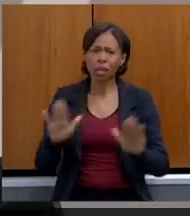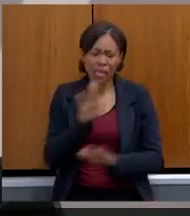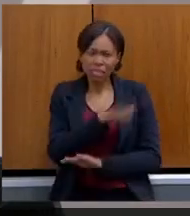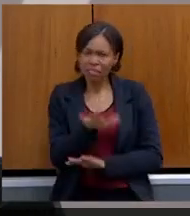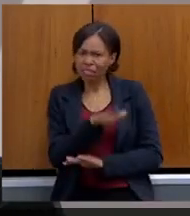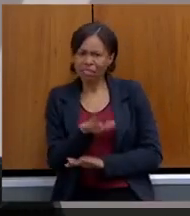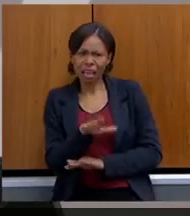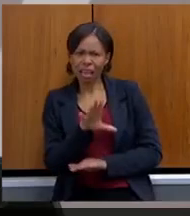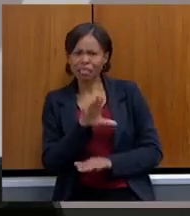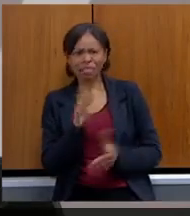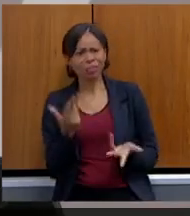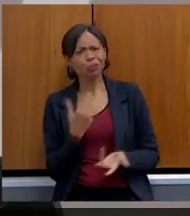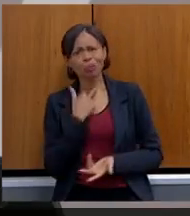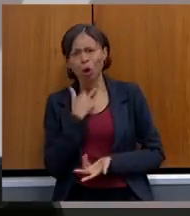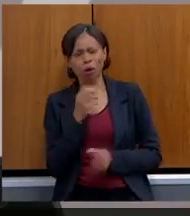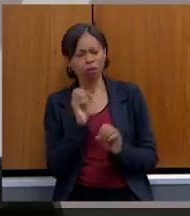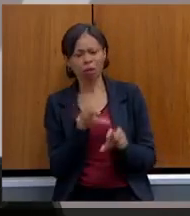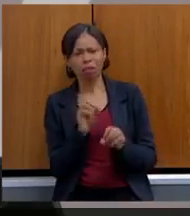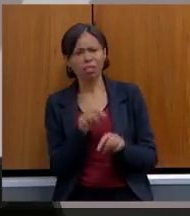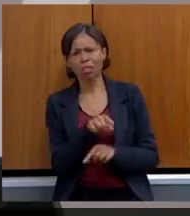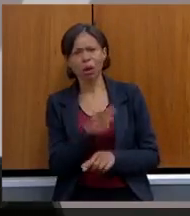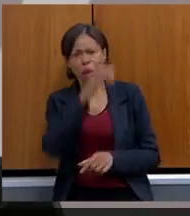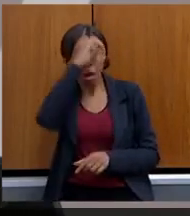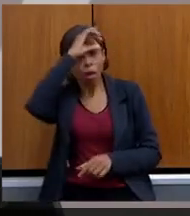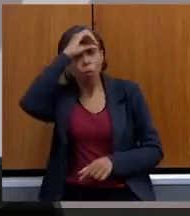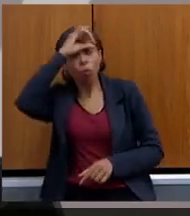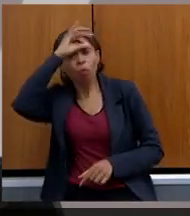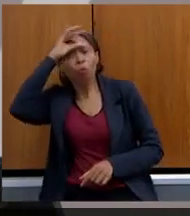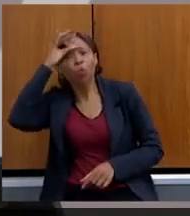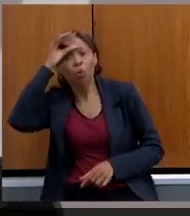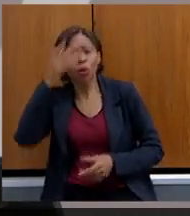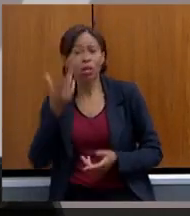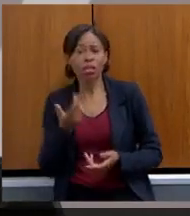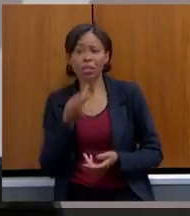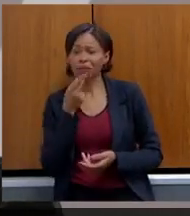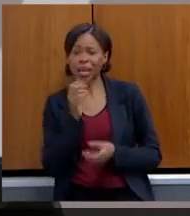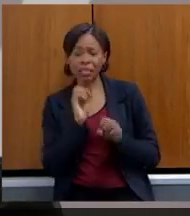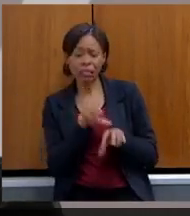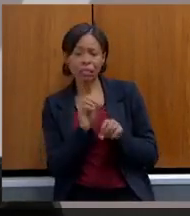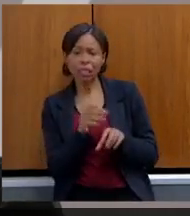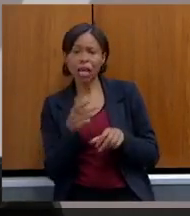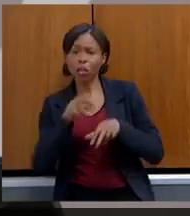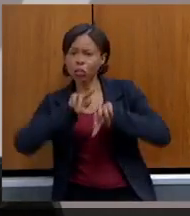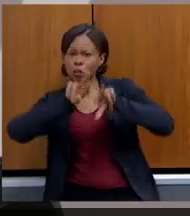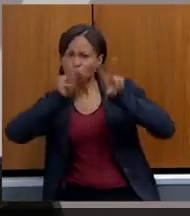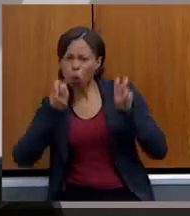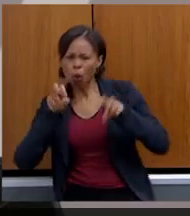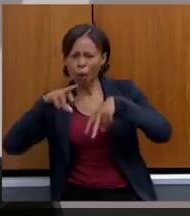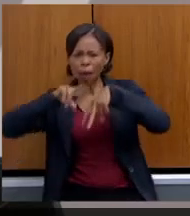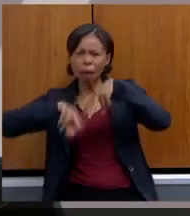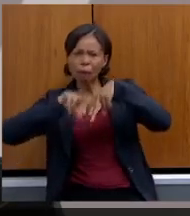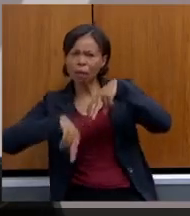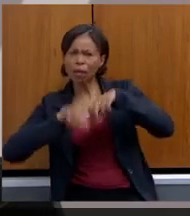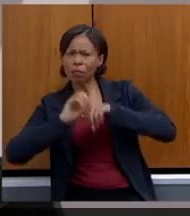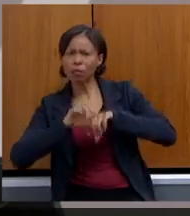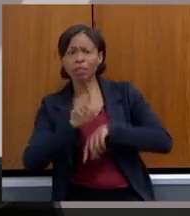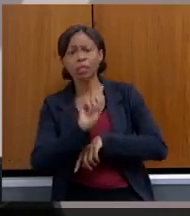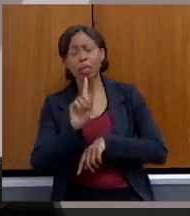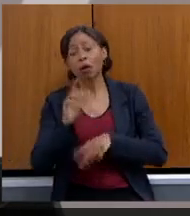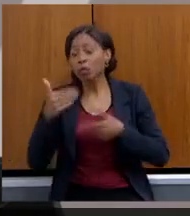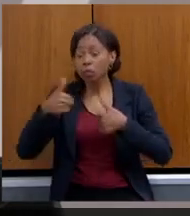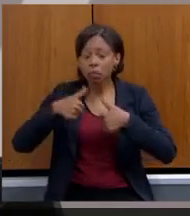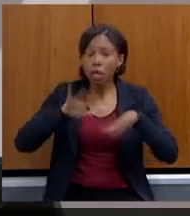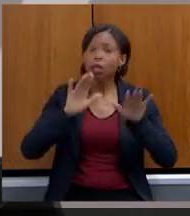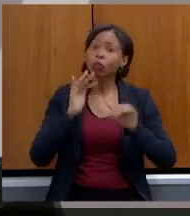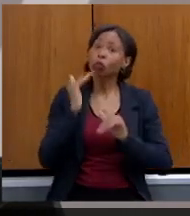não se mexe criança é pura é inocente criança não tem que falar de sexualidade com ela é só deixa eu terminar tudo